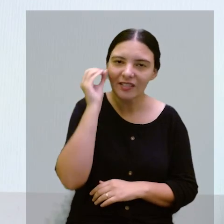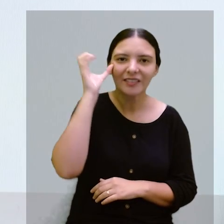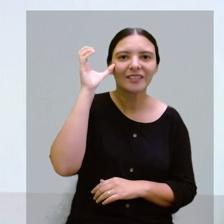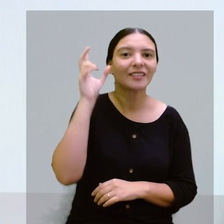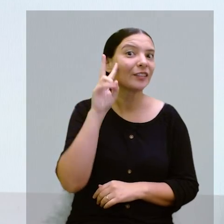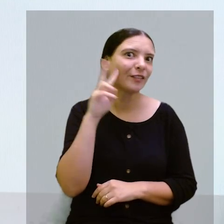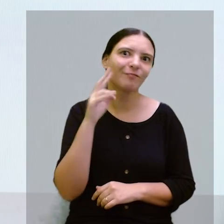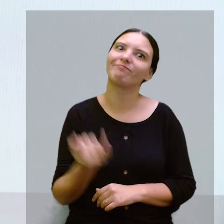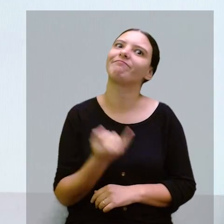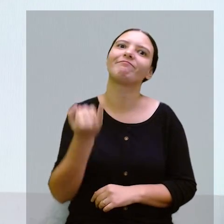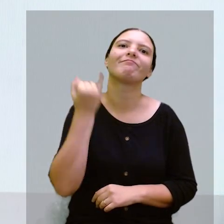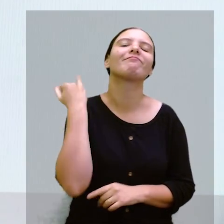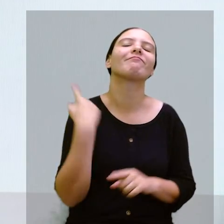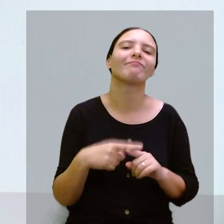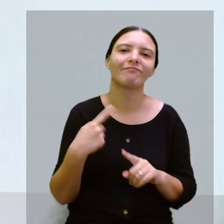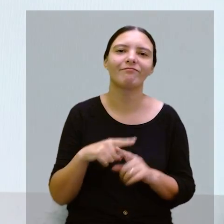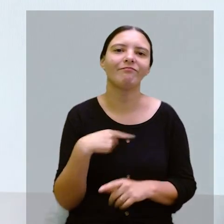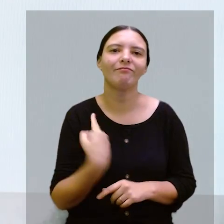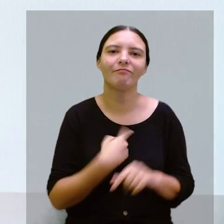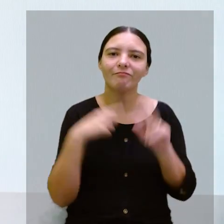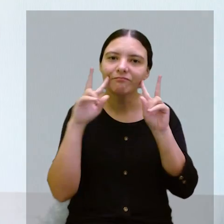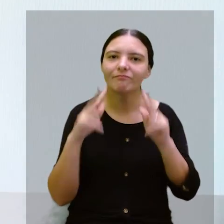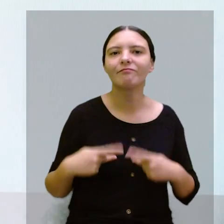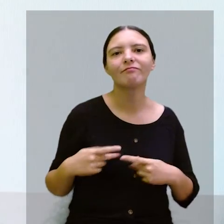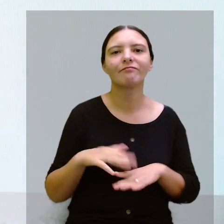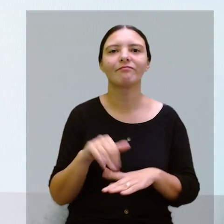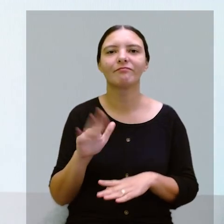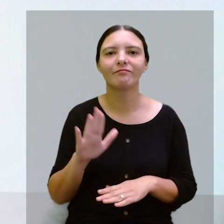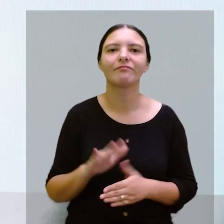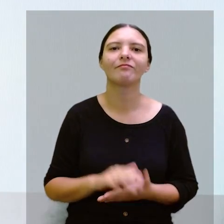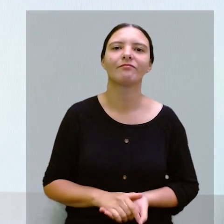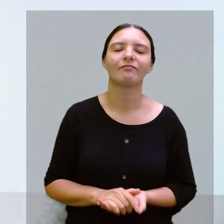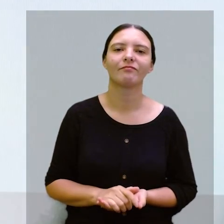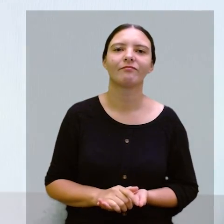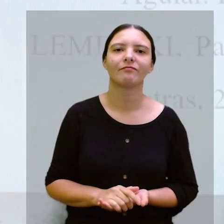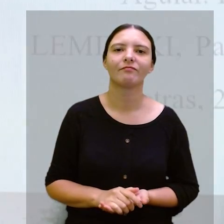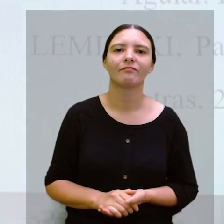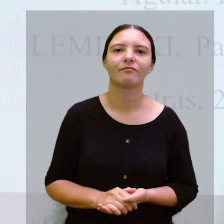histórias é fundamental até para nos humanizarmos.